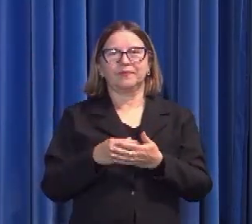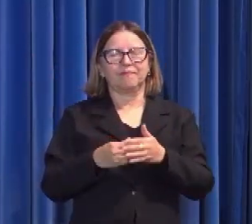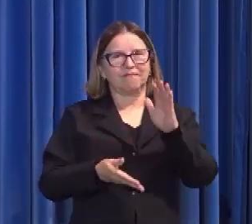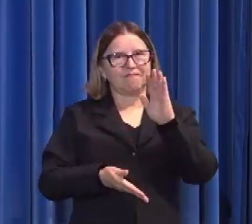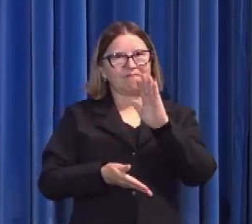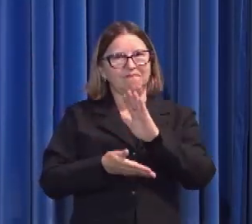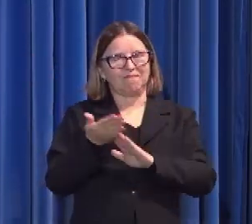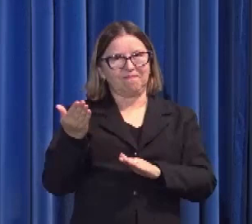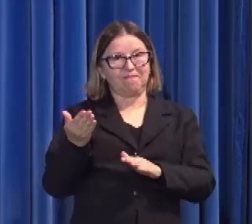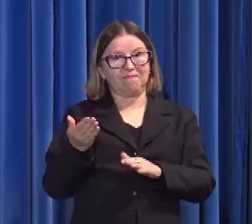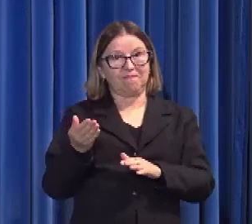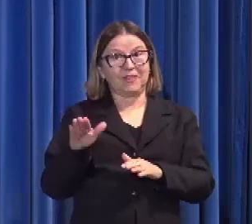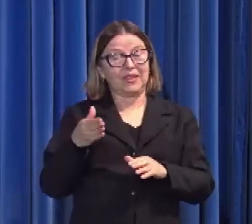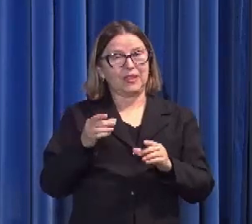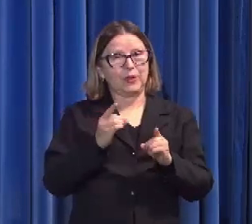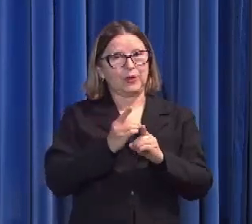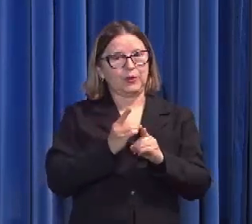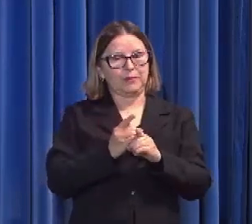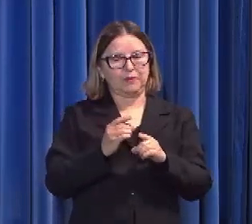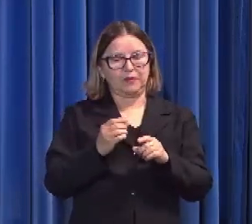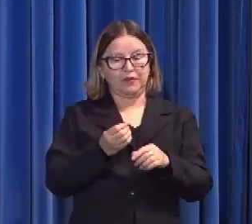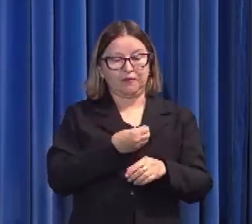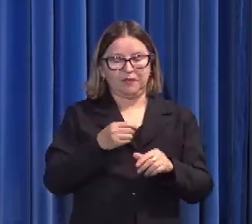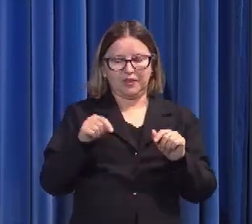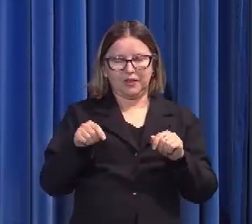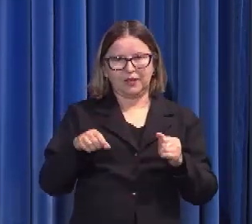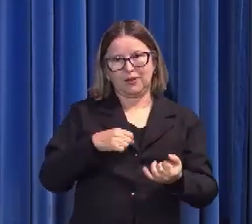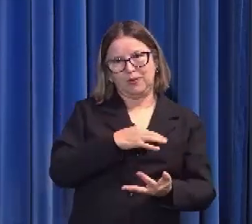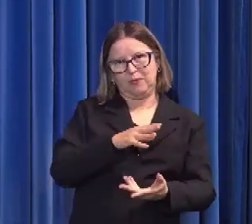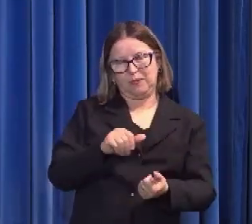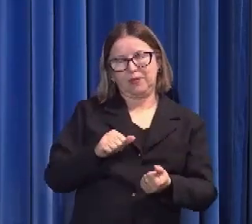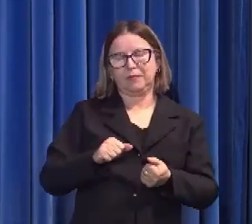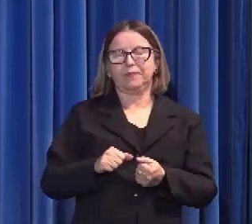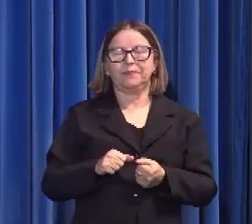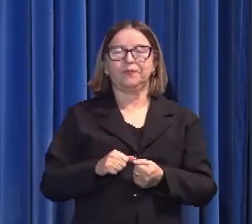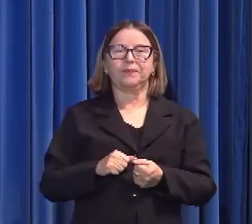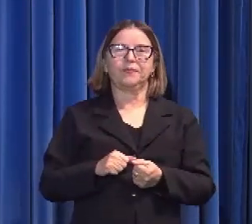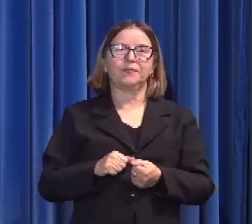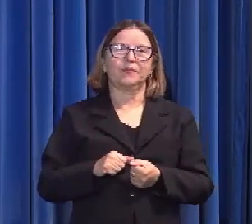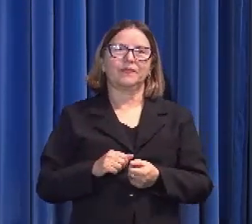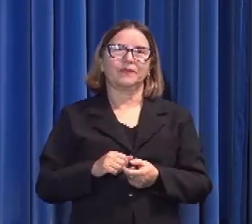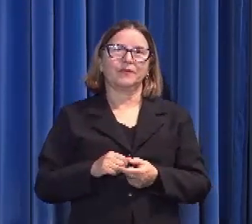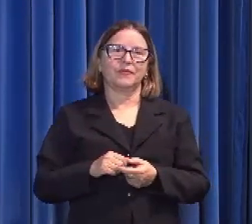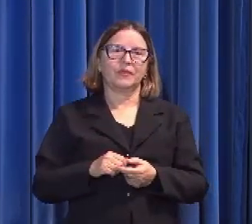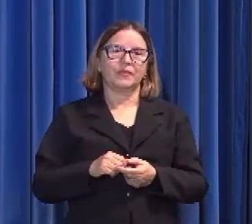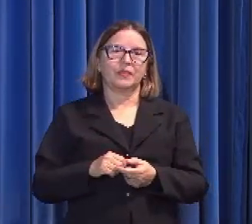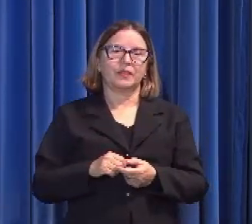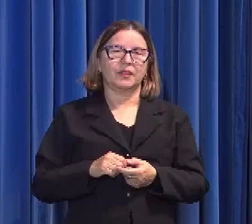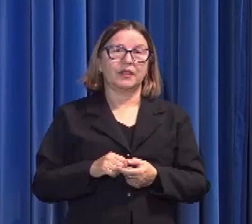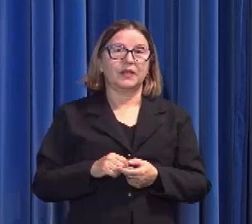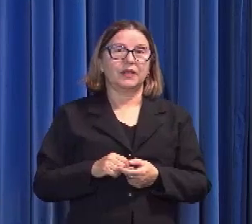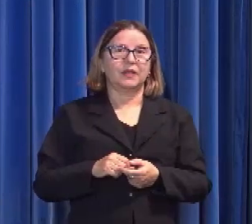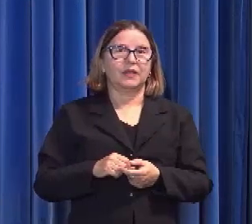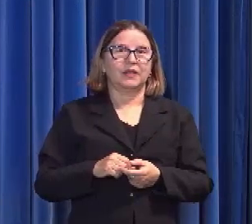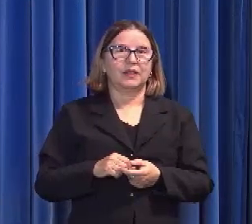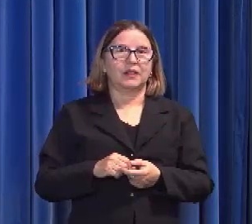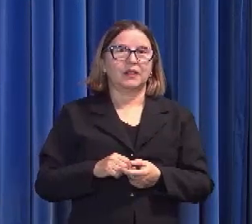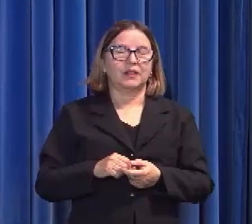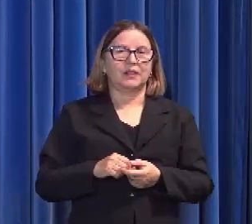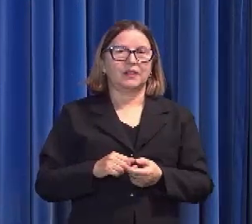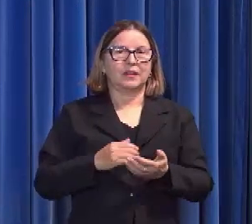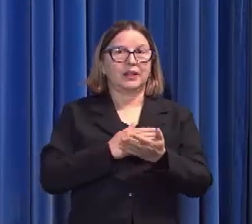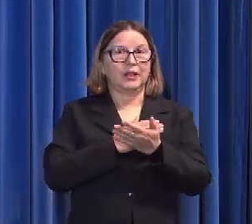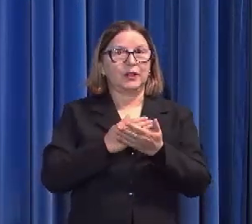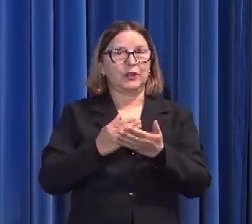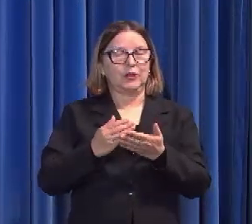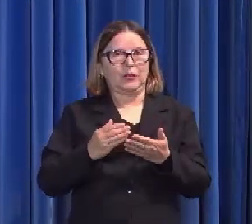hostil E à medida que as tensões aumentassem haveria o perigo dos discípulos começarem a